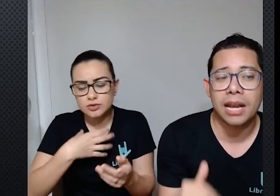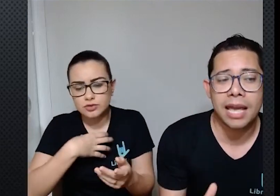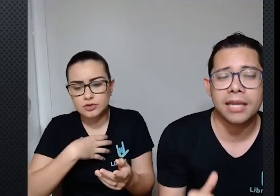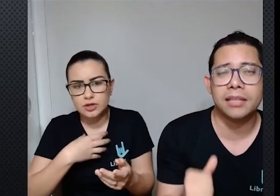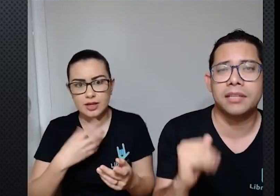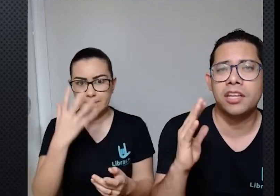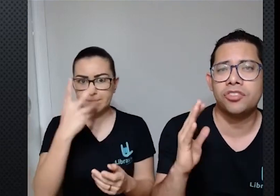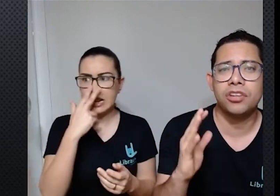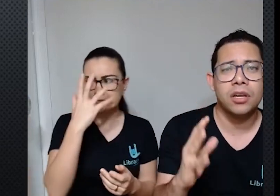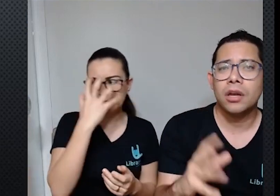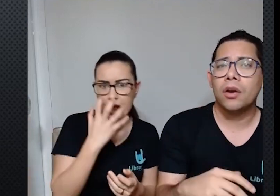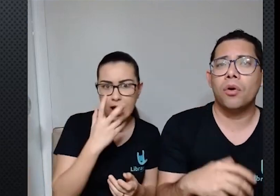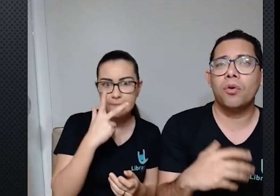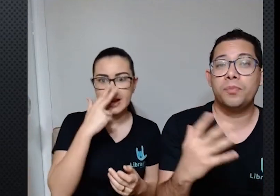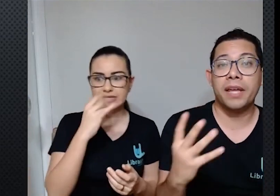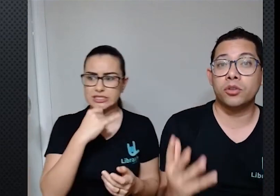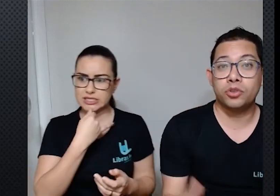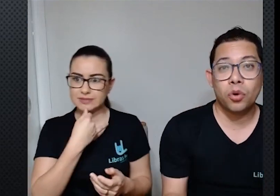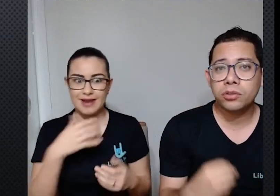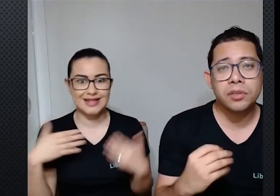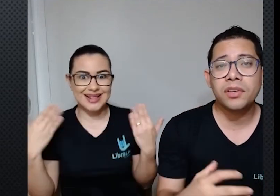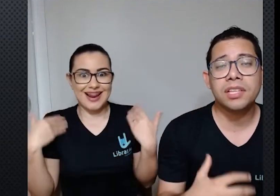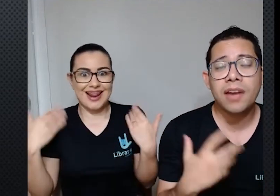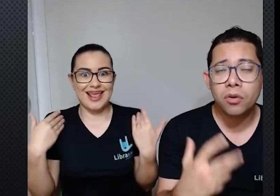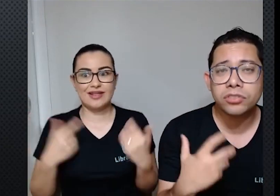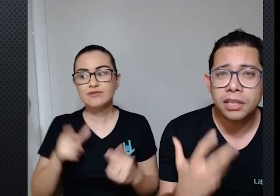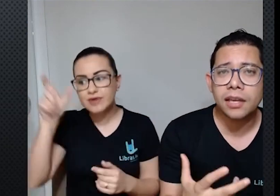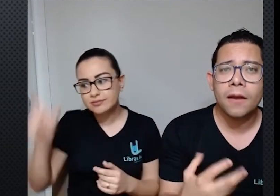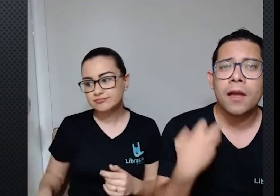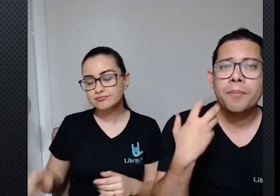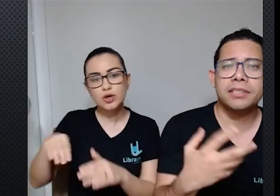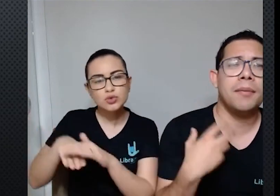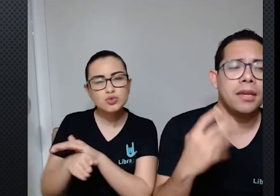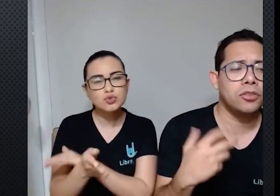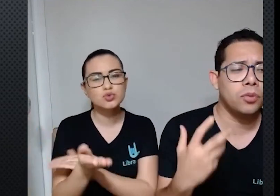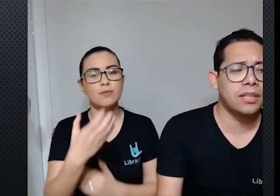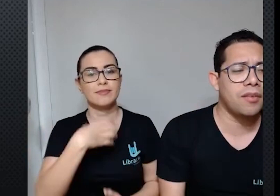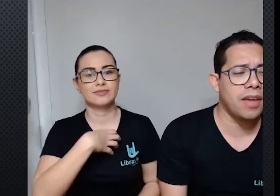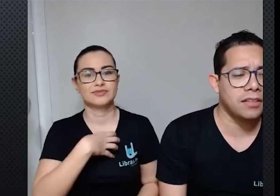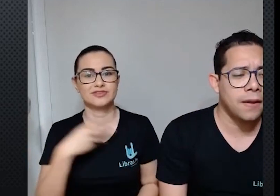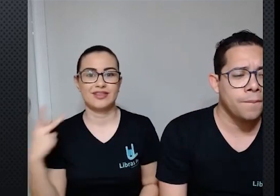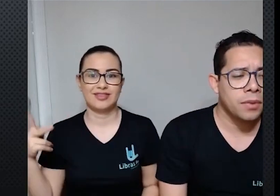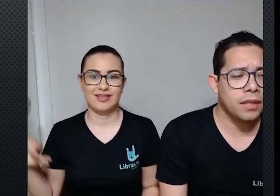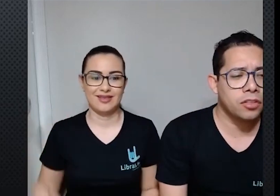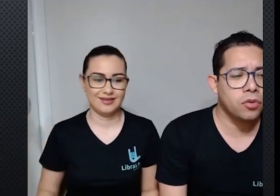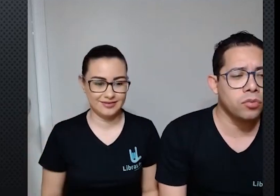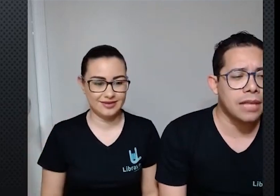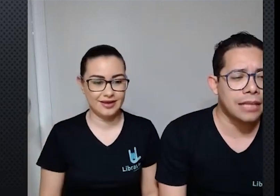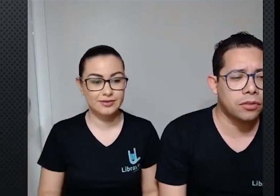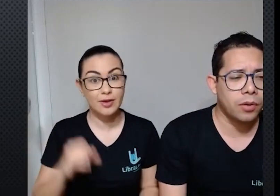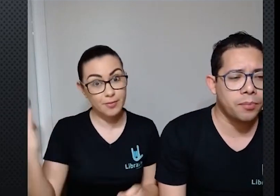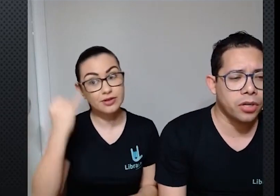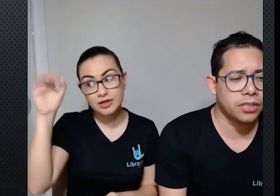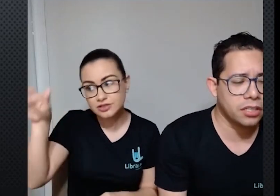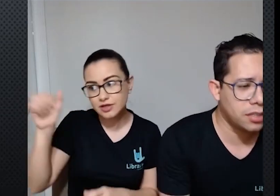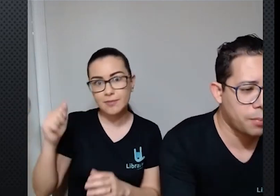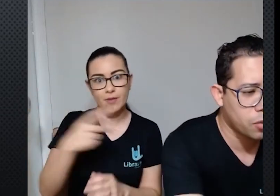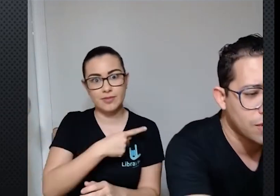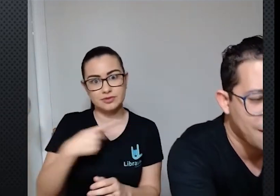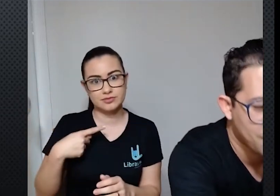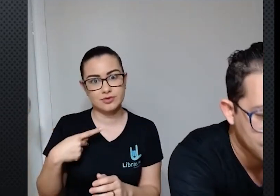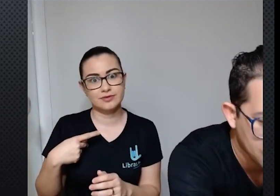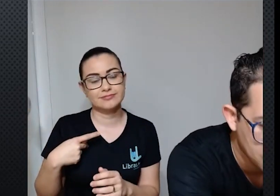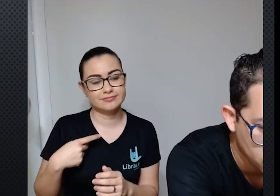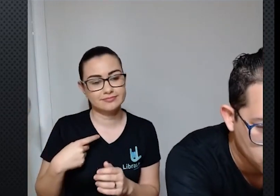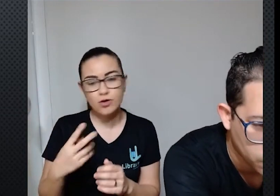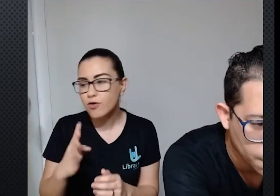bravo, alegre, triste ou esperançoso, enfim, você vai conseguir perceber isso através desse contato. Então é importante você